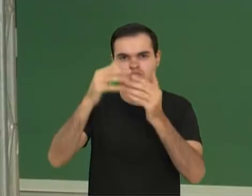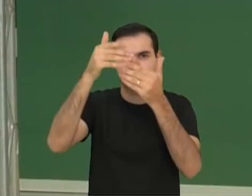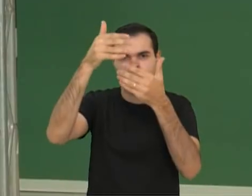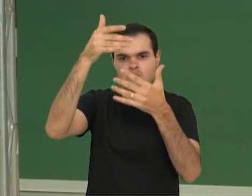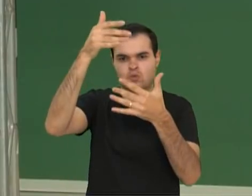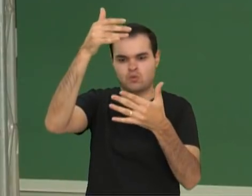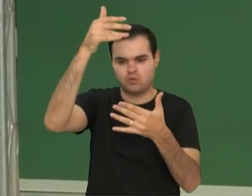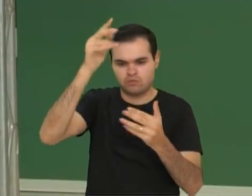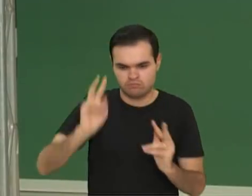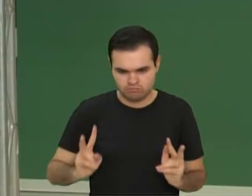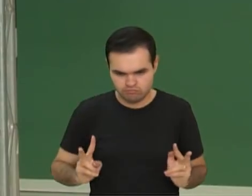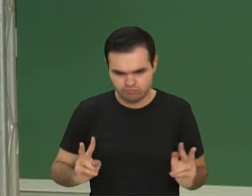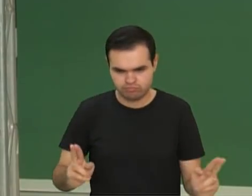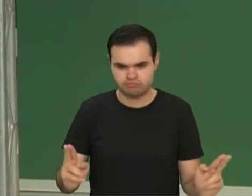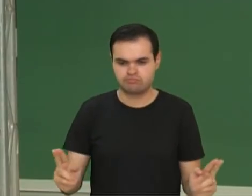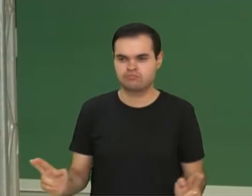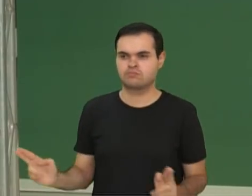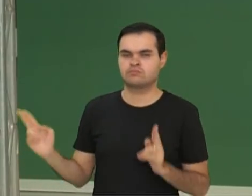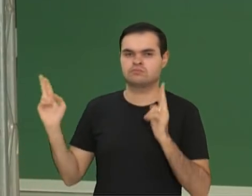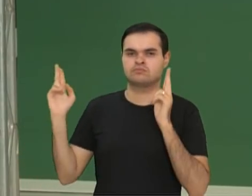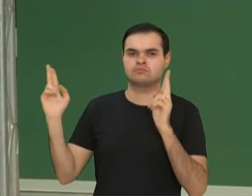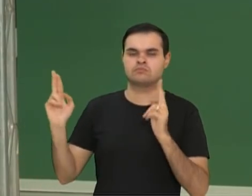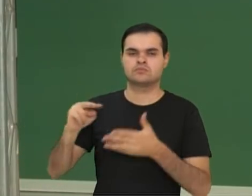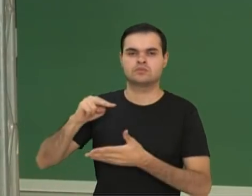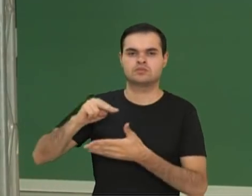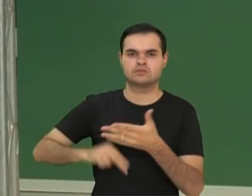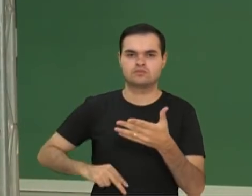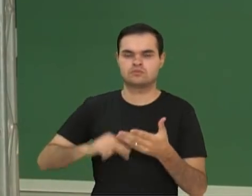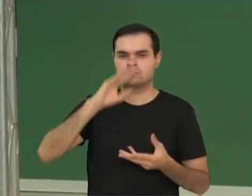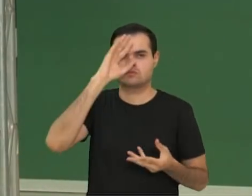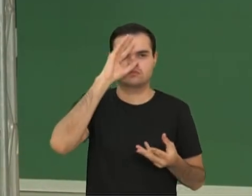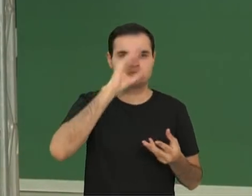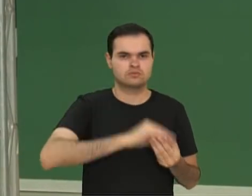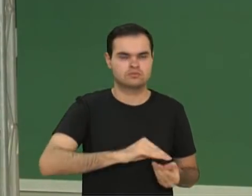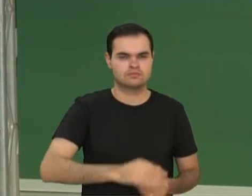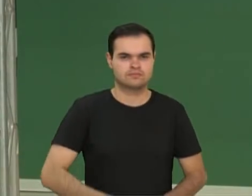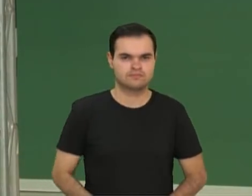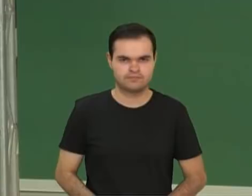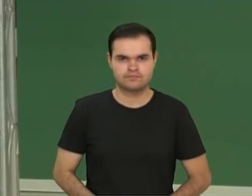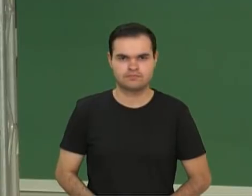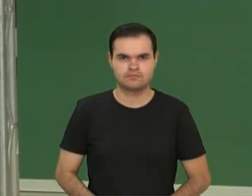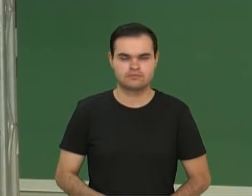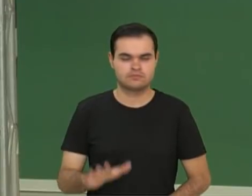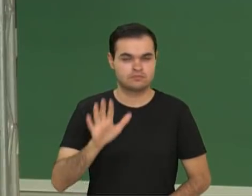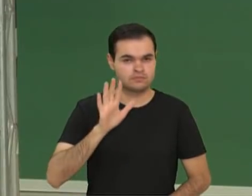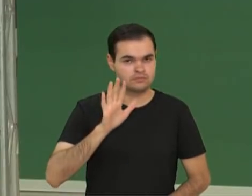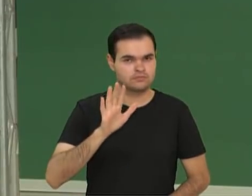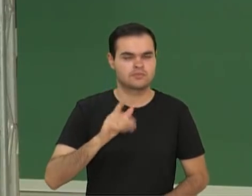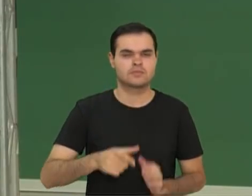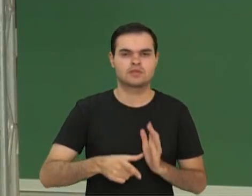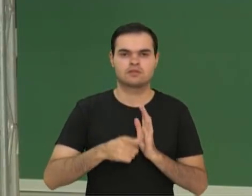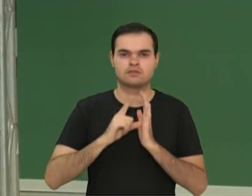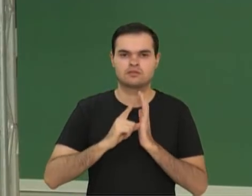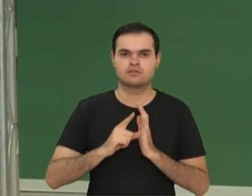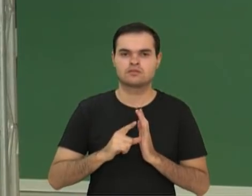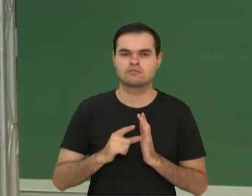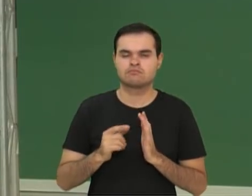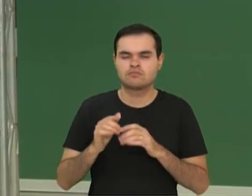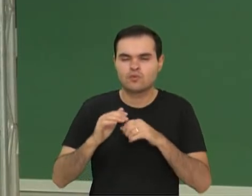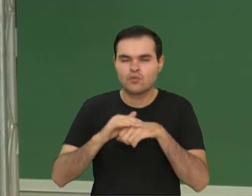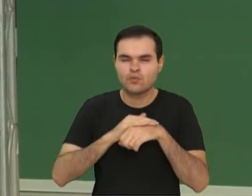e faremos atividades de leitura e compreensão. Mas antes, para começo de